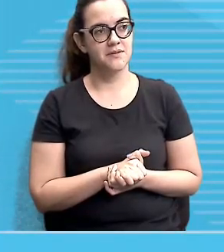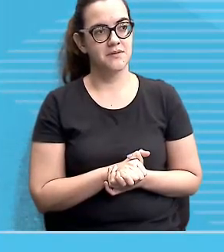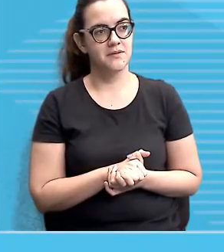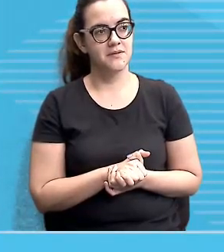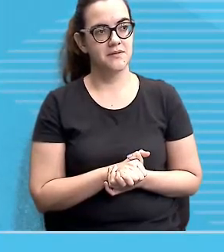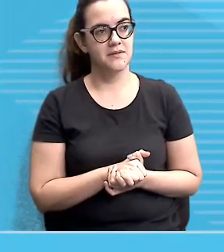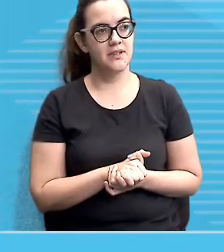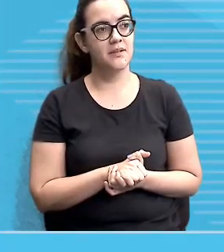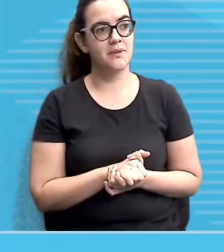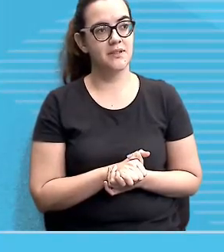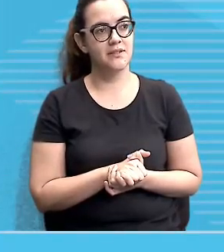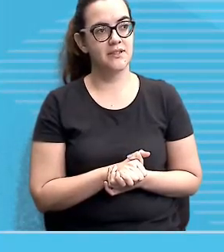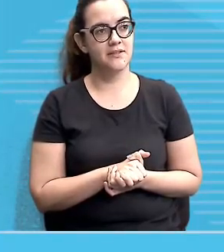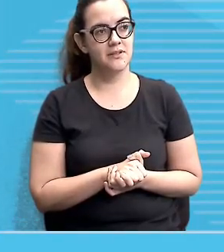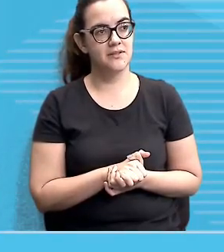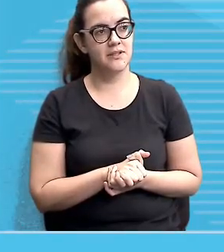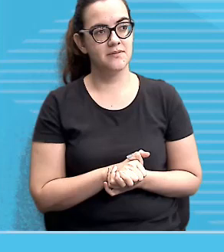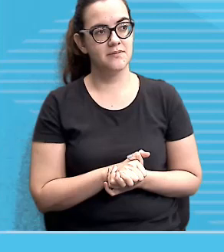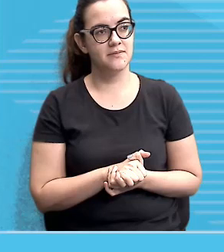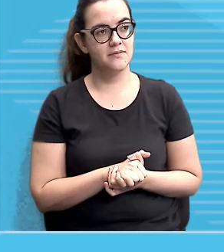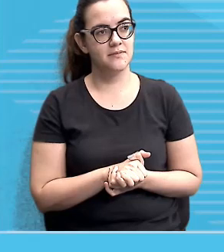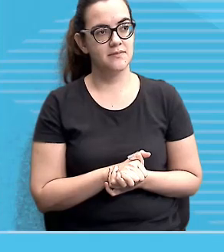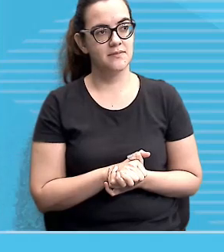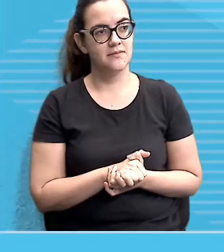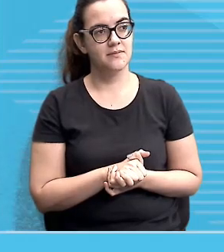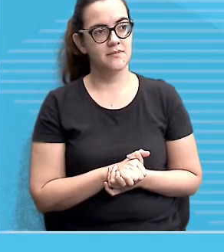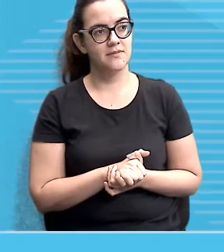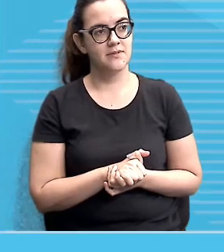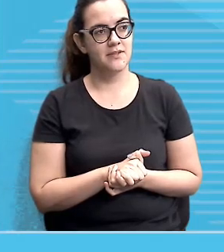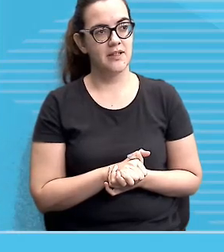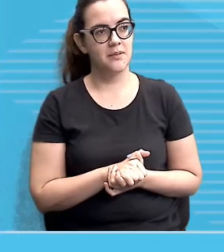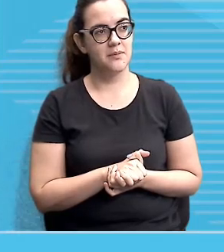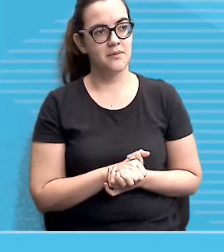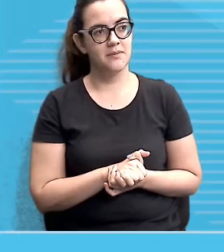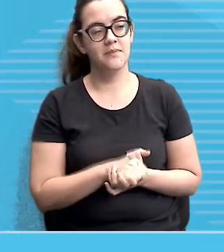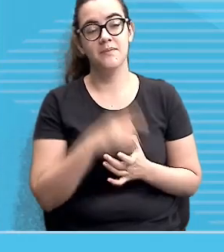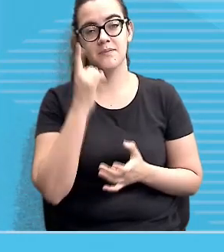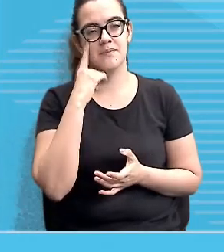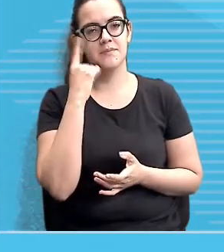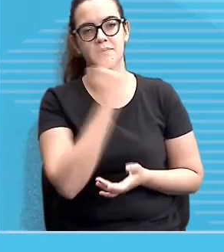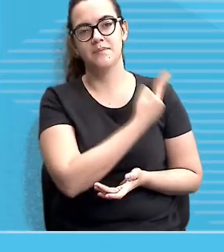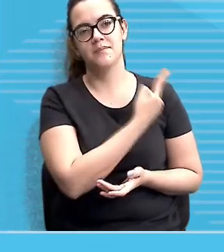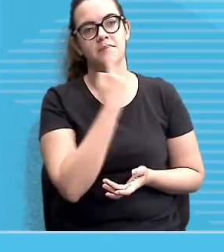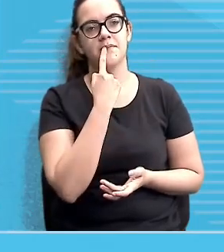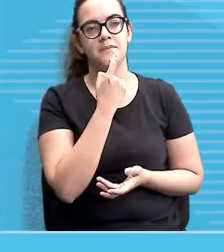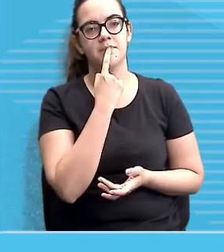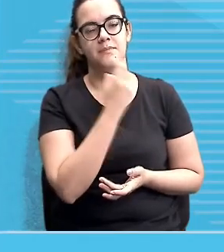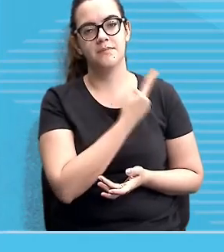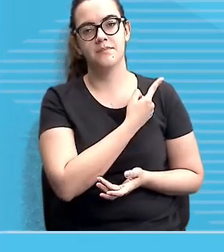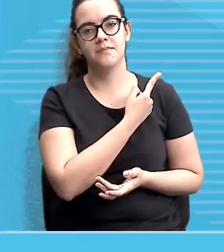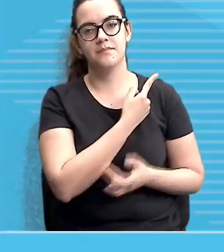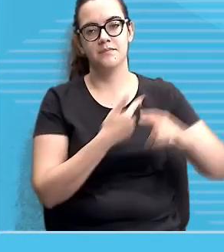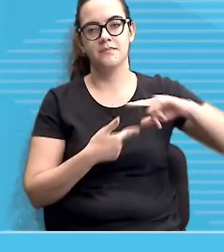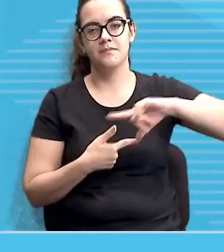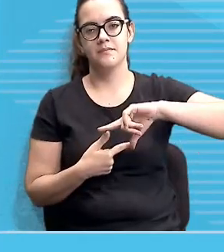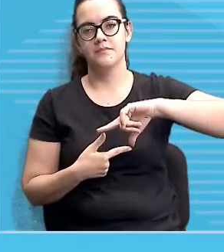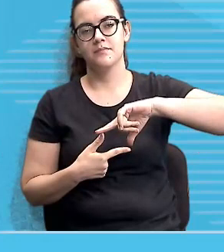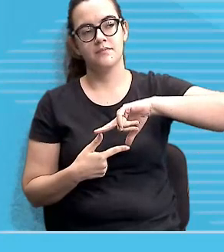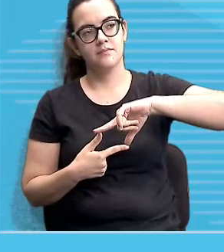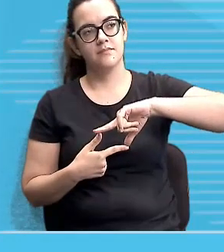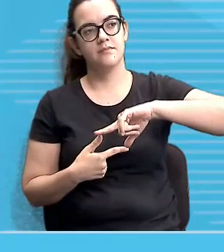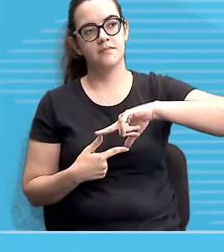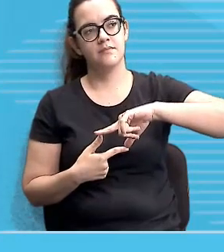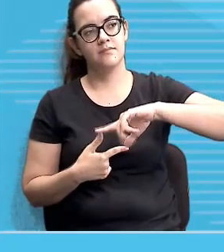e a unidade e pronto olha aqui ó E se